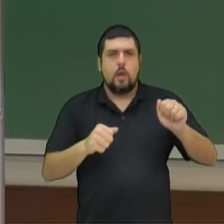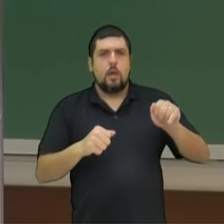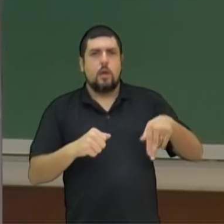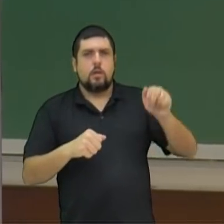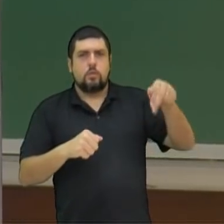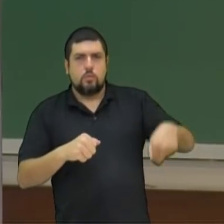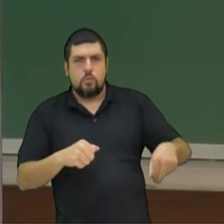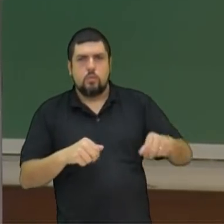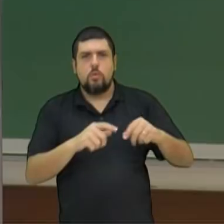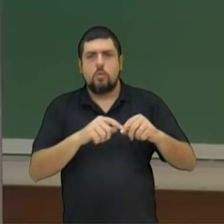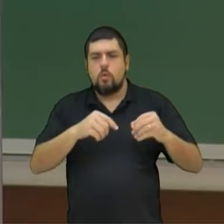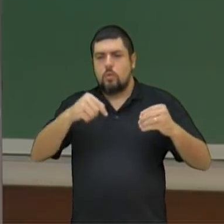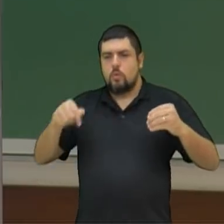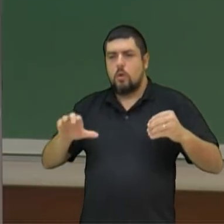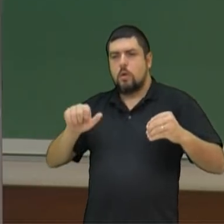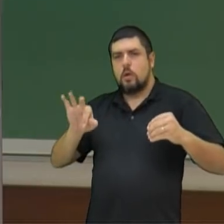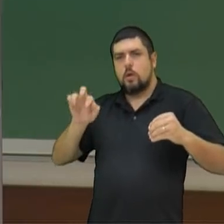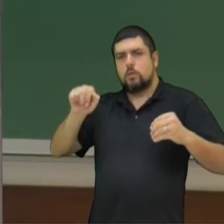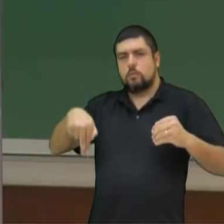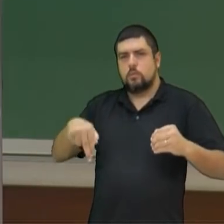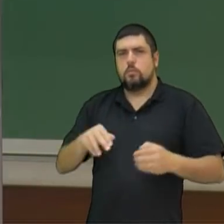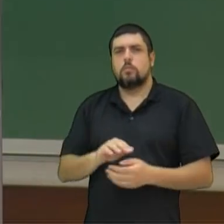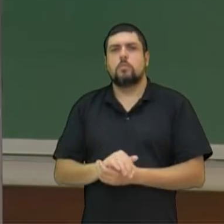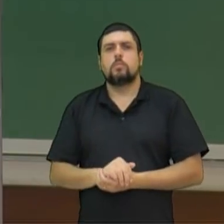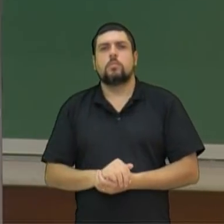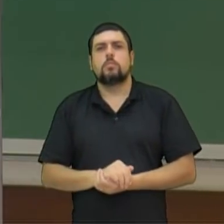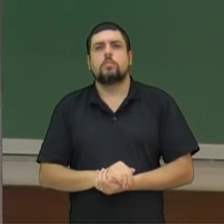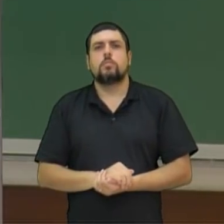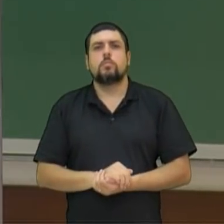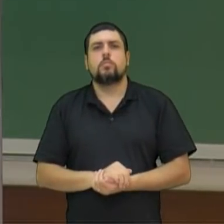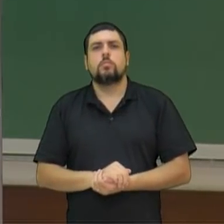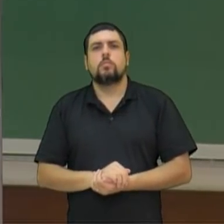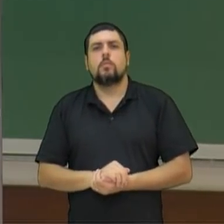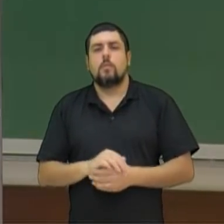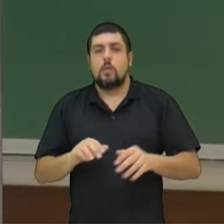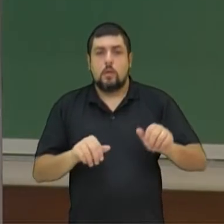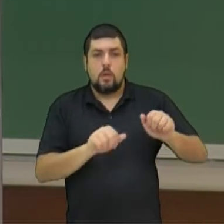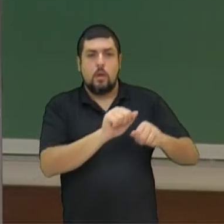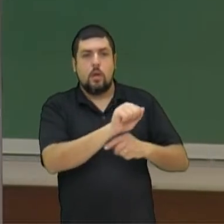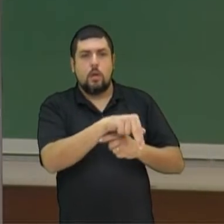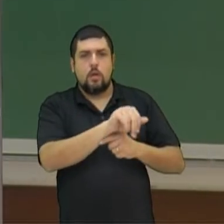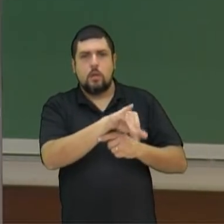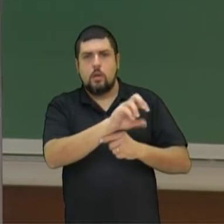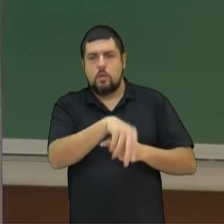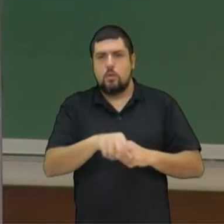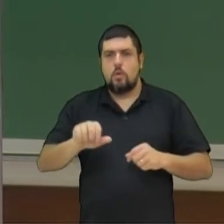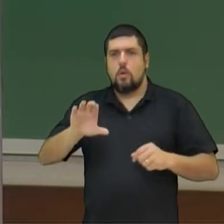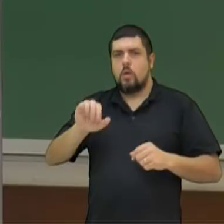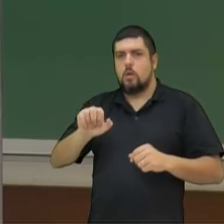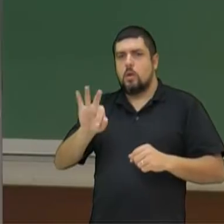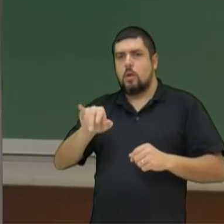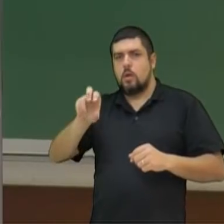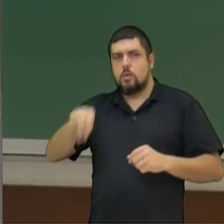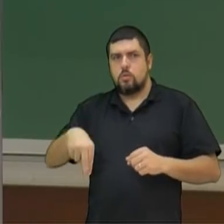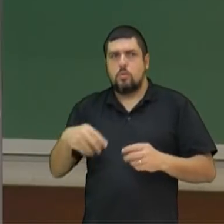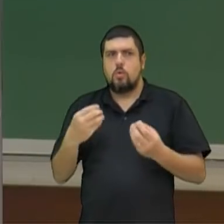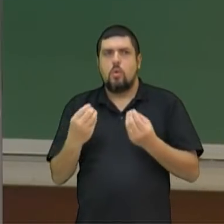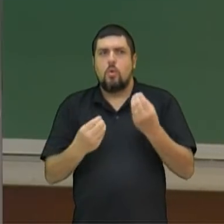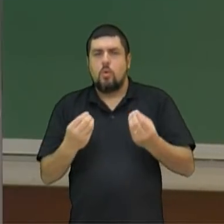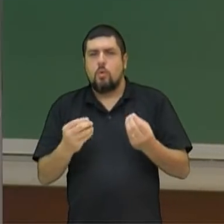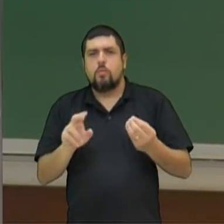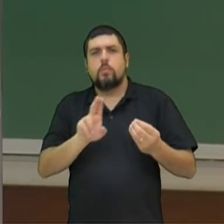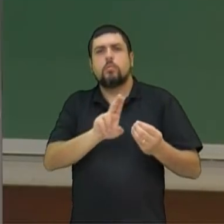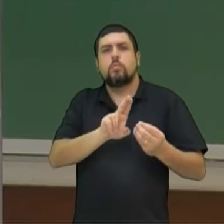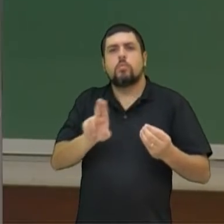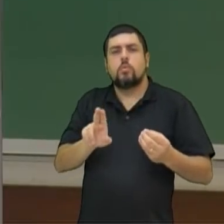hidroxila e o cátion. Maravilha? Então, o ânion hidróxido, OH-, e um cátion, que geralmente é um